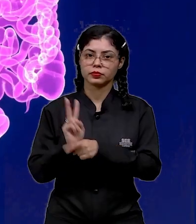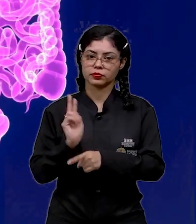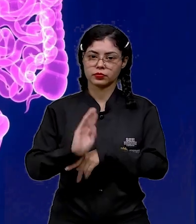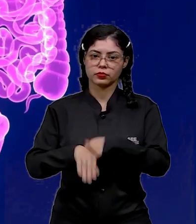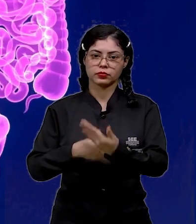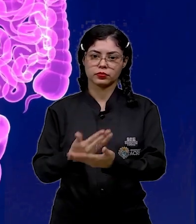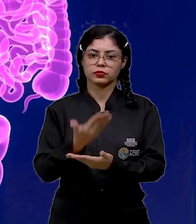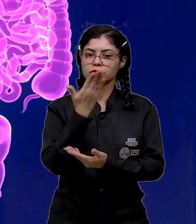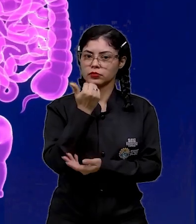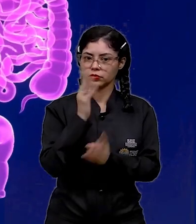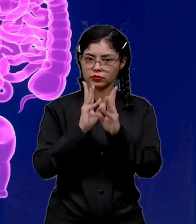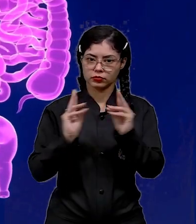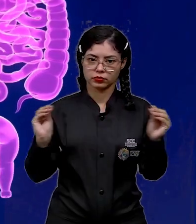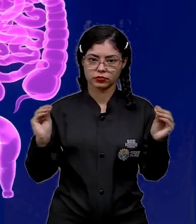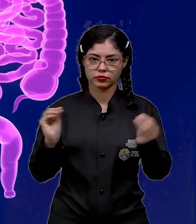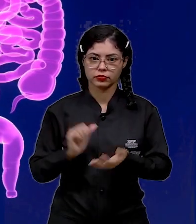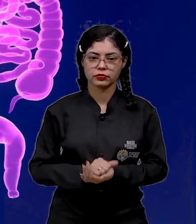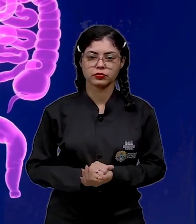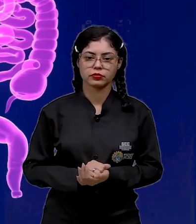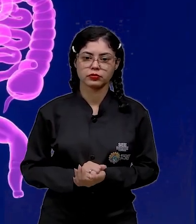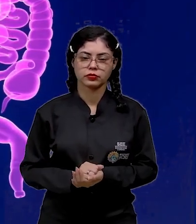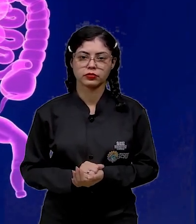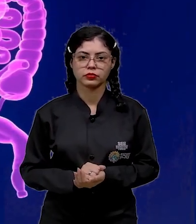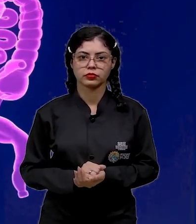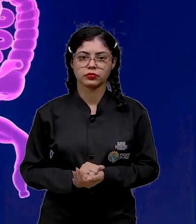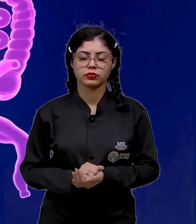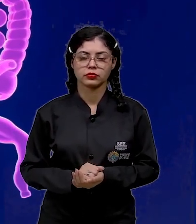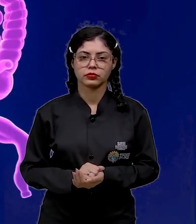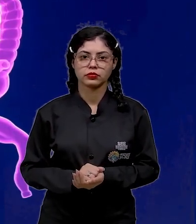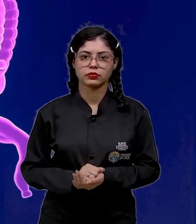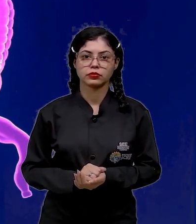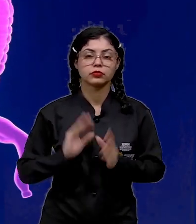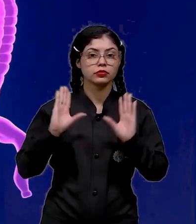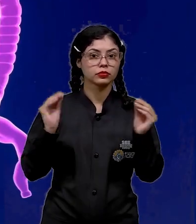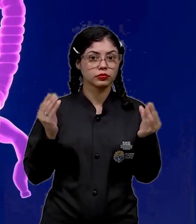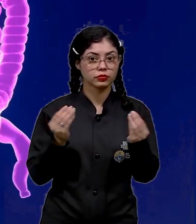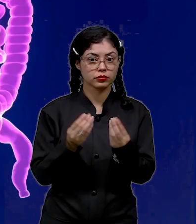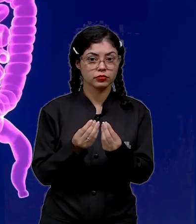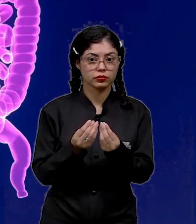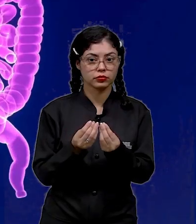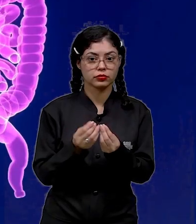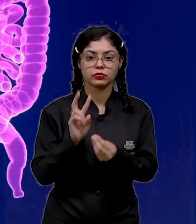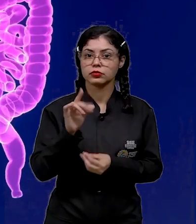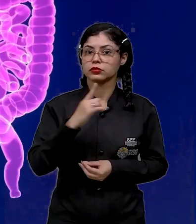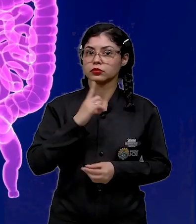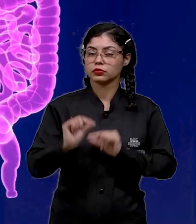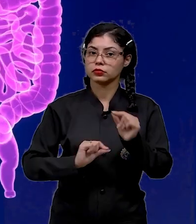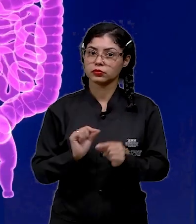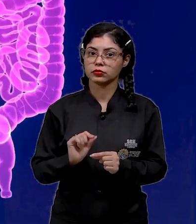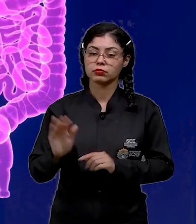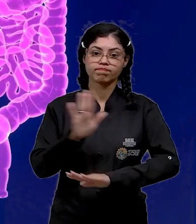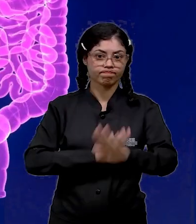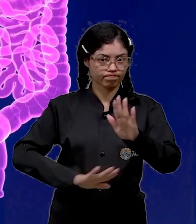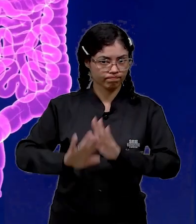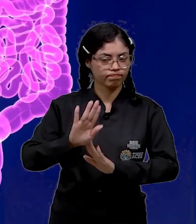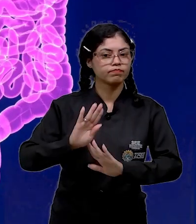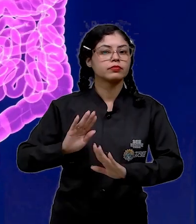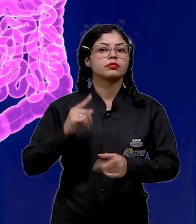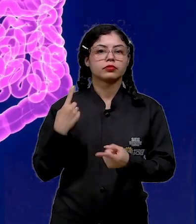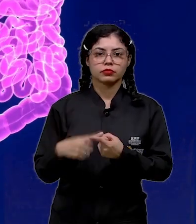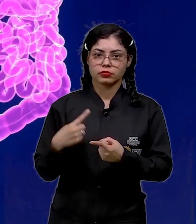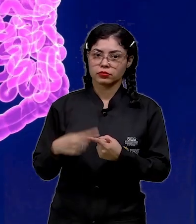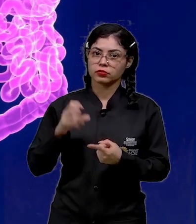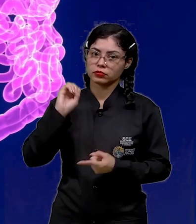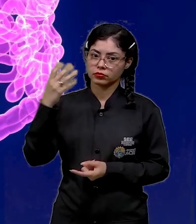processo de digestão. E o contato ali com essas substâncias vai exigir o quê? Cuidados rigorosos, porque eles podem